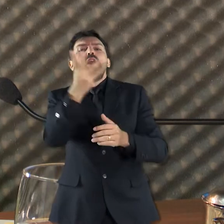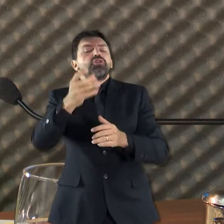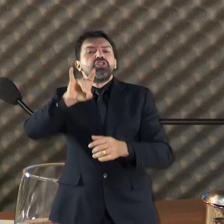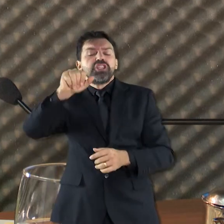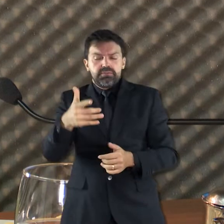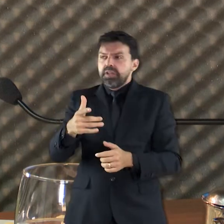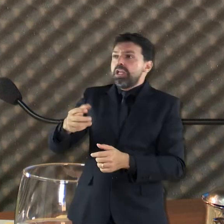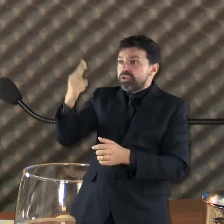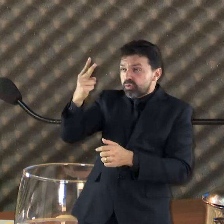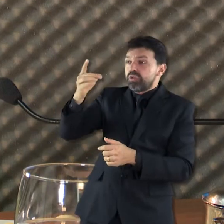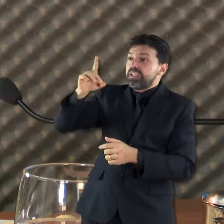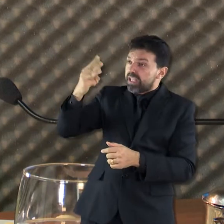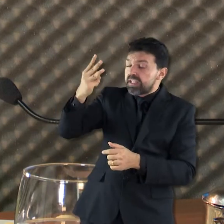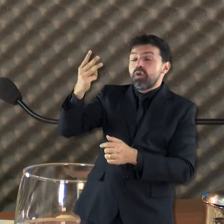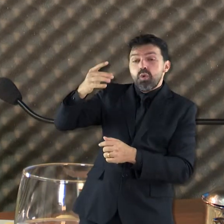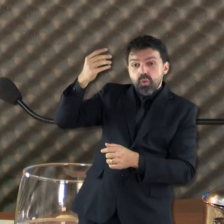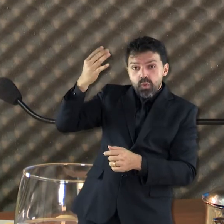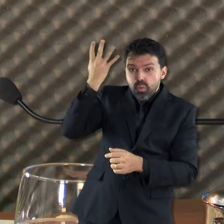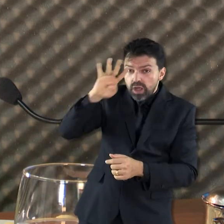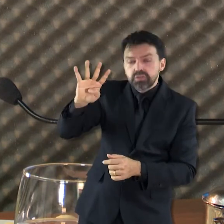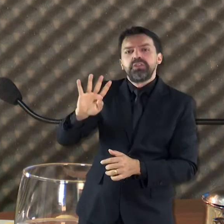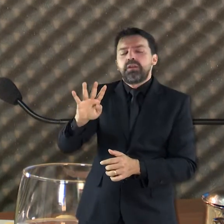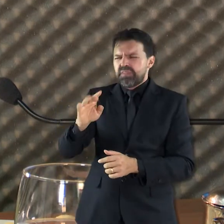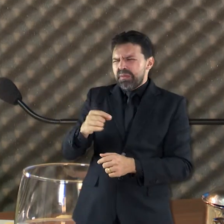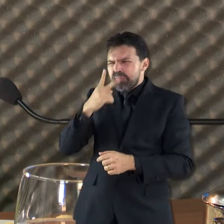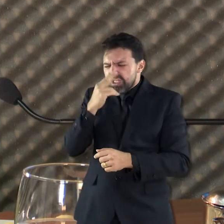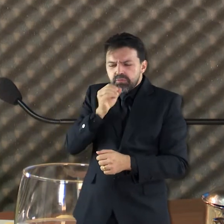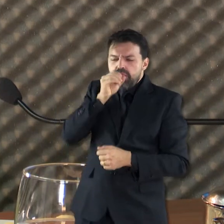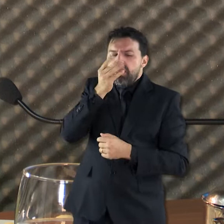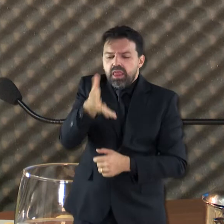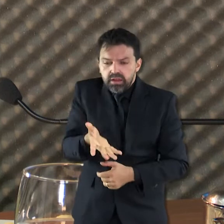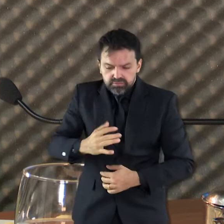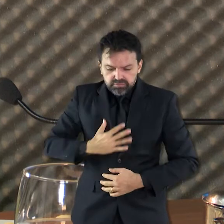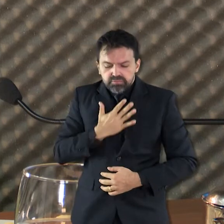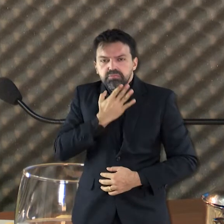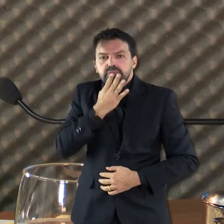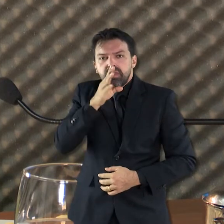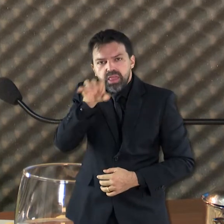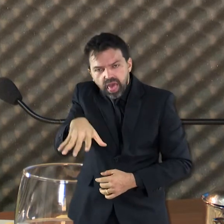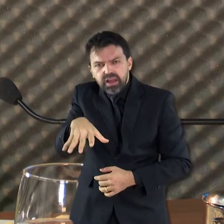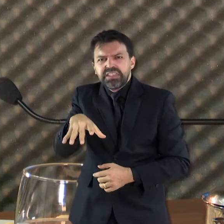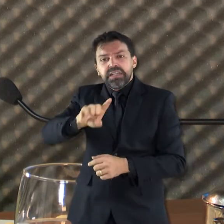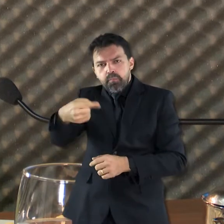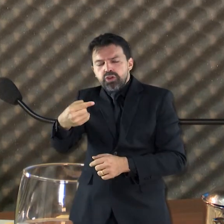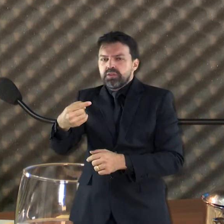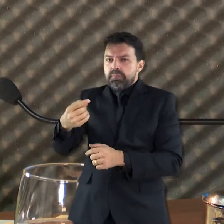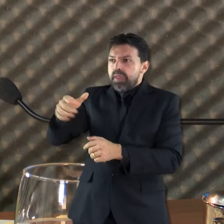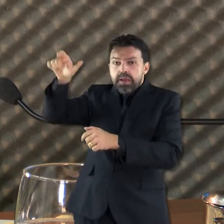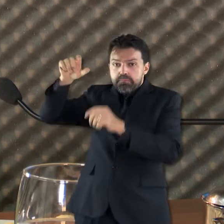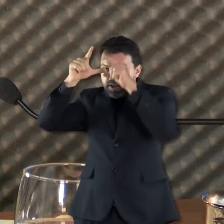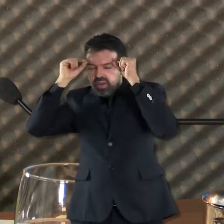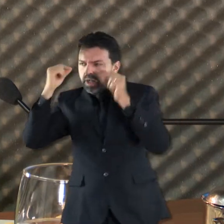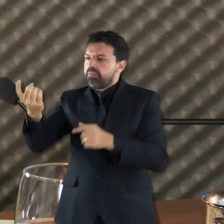vai. Aí eu comecei a vomitar muito, e colocaram uma sonda nasogástrica. Pensa num negócio ruim. Engoliu em seco, enfia o tubo